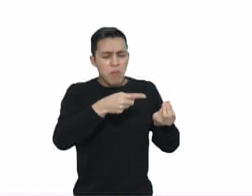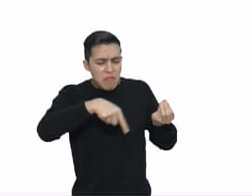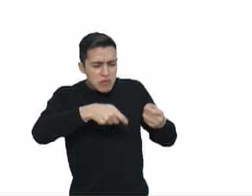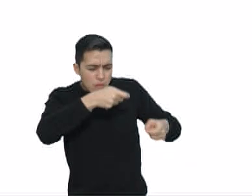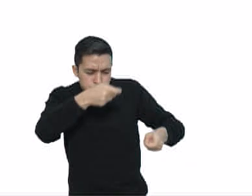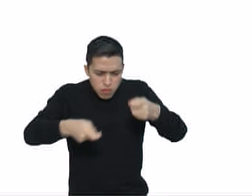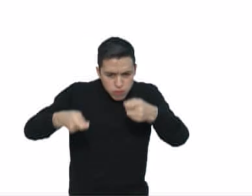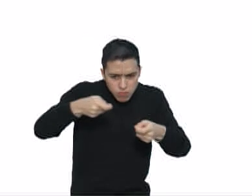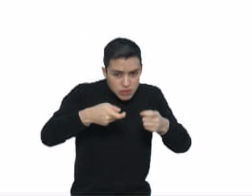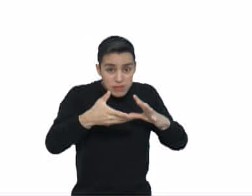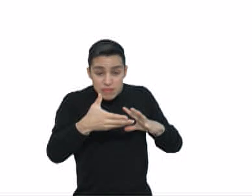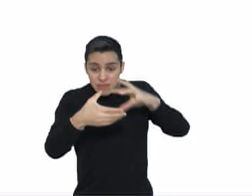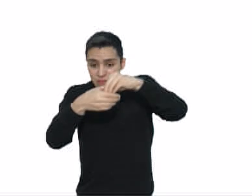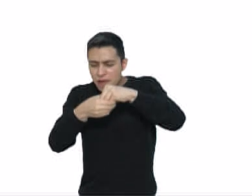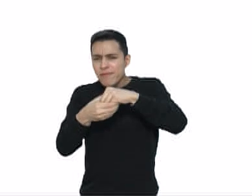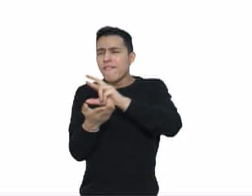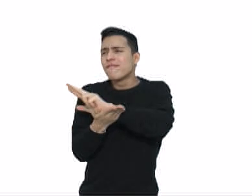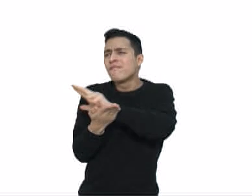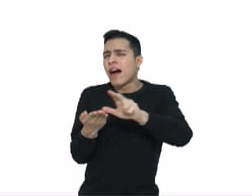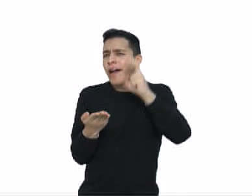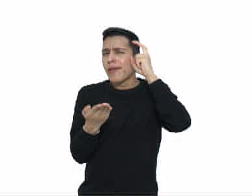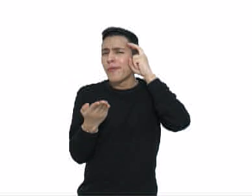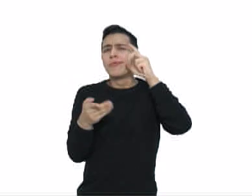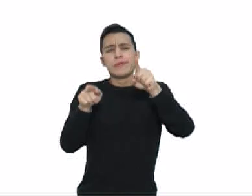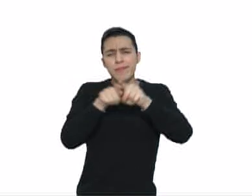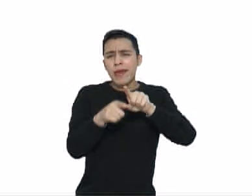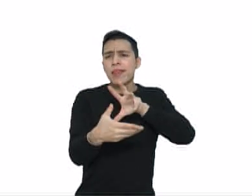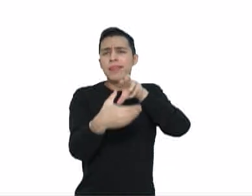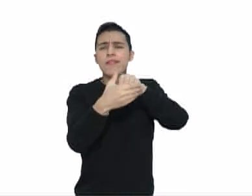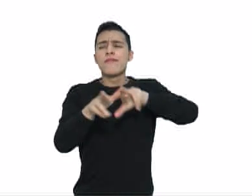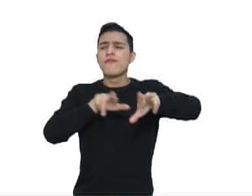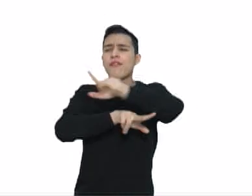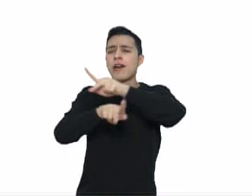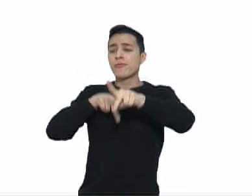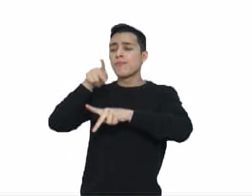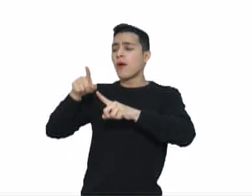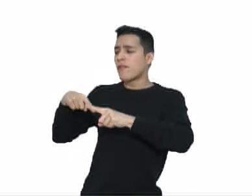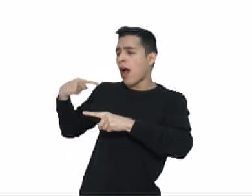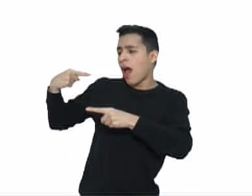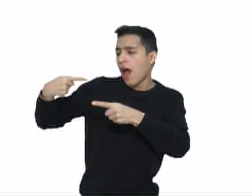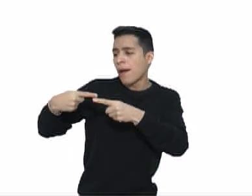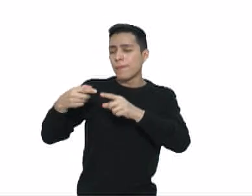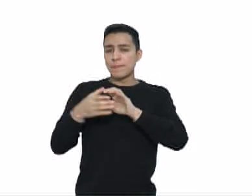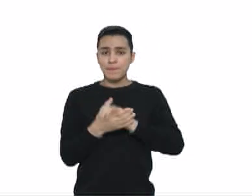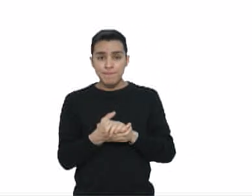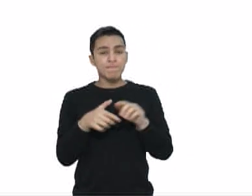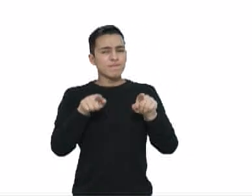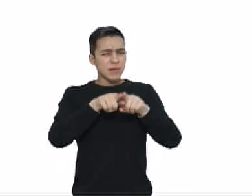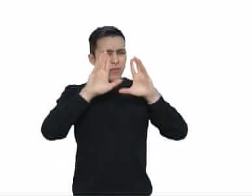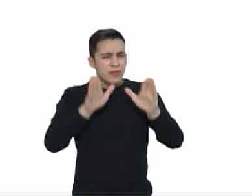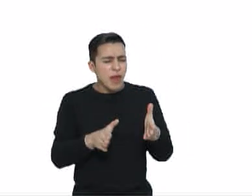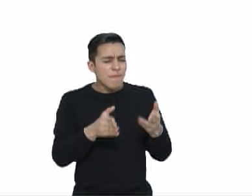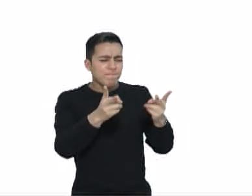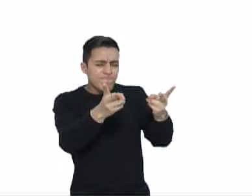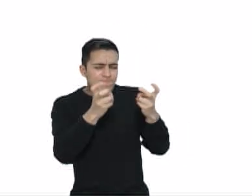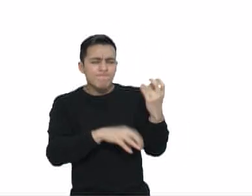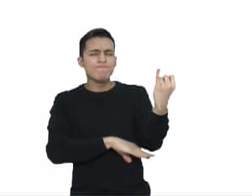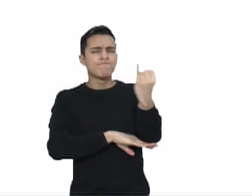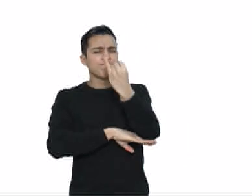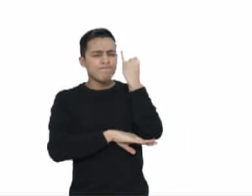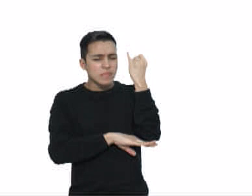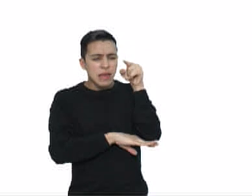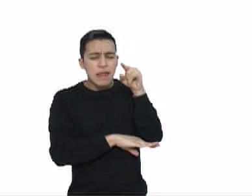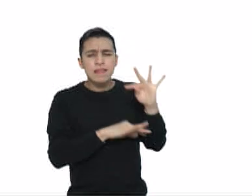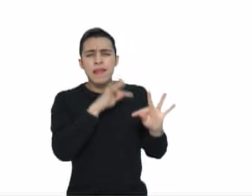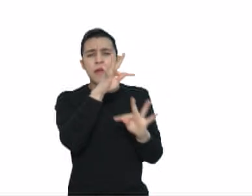parte de diferentes culturas e povos. E também vimos a importância da tecnologia, porque